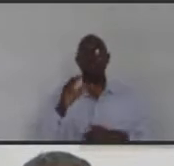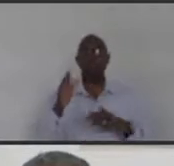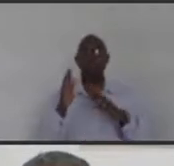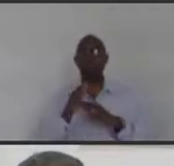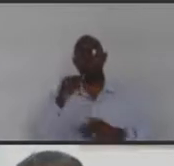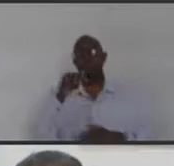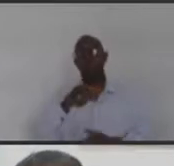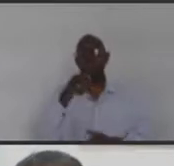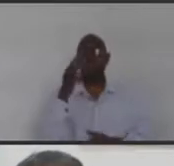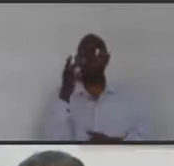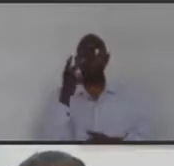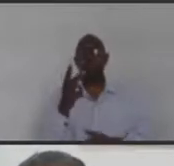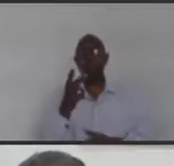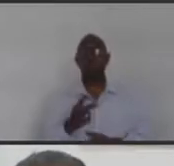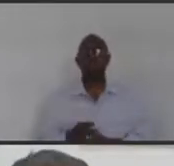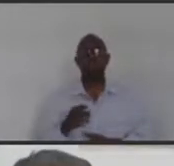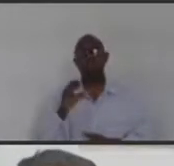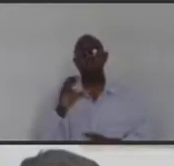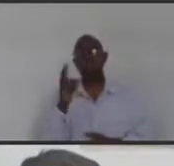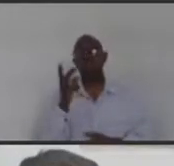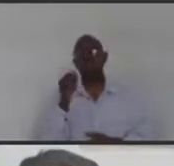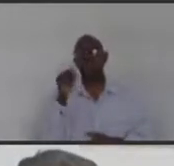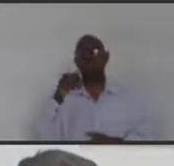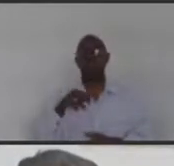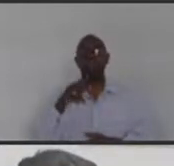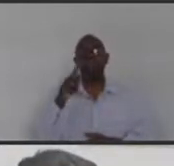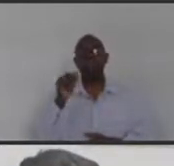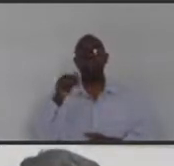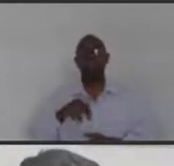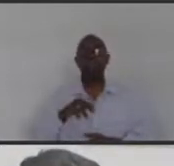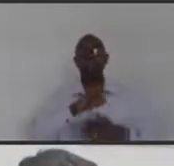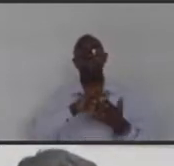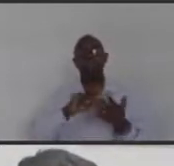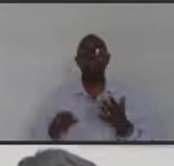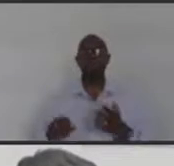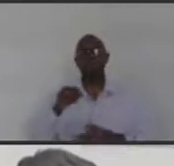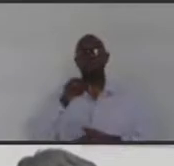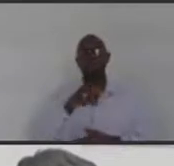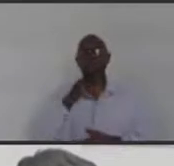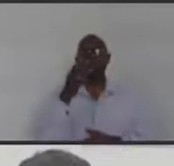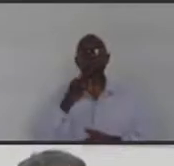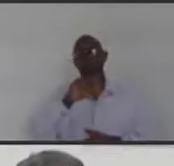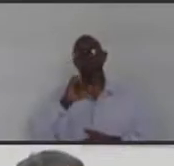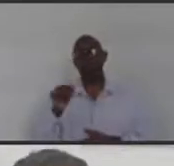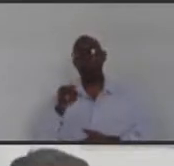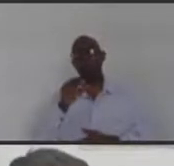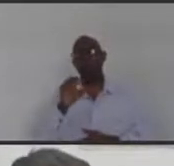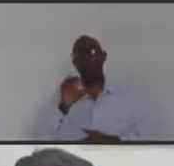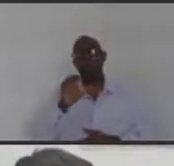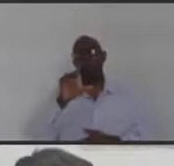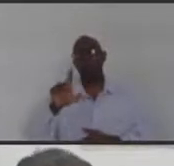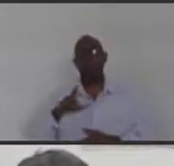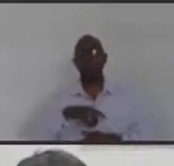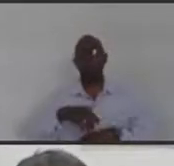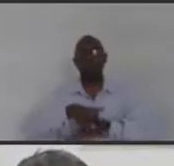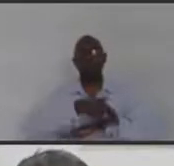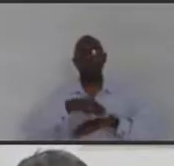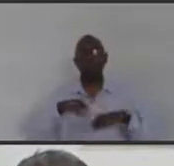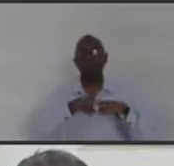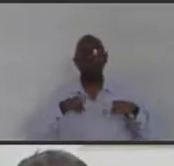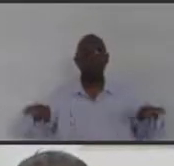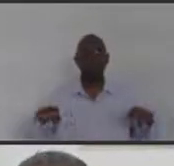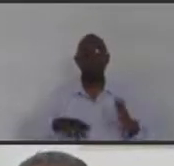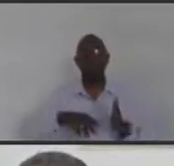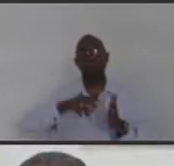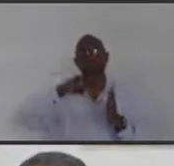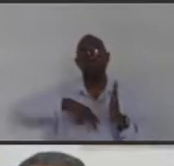4072, o vereador Rubem Champan, diversos, indicação 4073, vereador Joel, obra de asfaltamento. Lido todas as indicações,